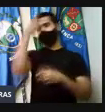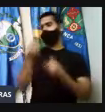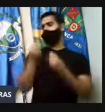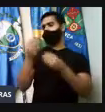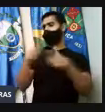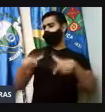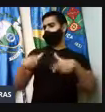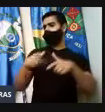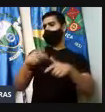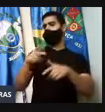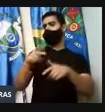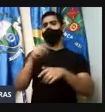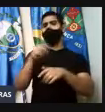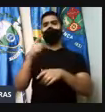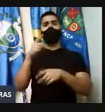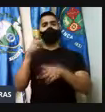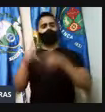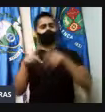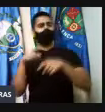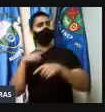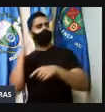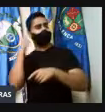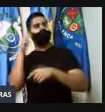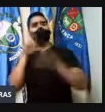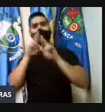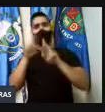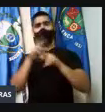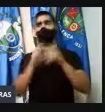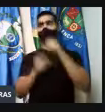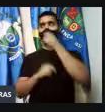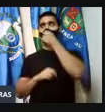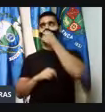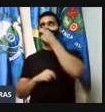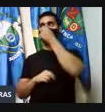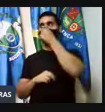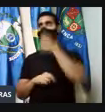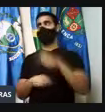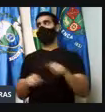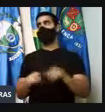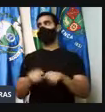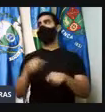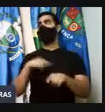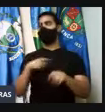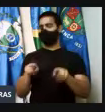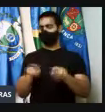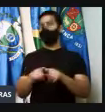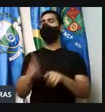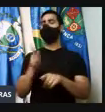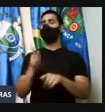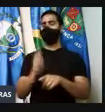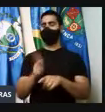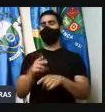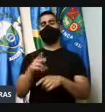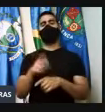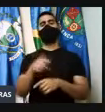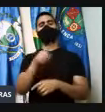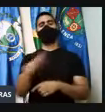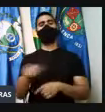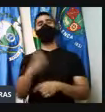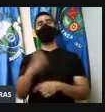que a população seja ouvida, sem que o plano diretor seja respeitado. Tá? Então, eu voto também pela manutenção do veto. Muito obrigado, boa